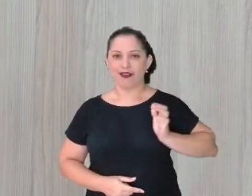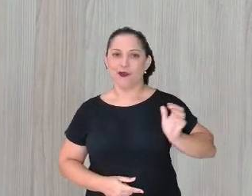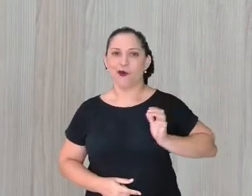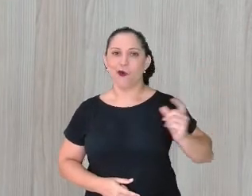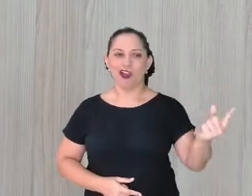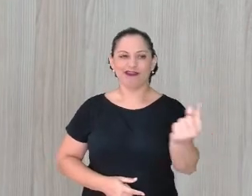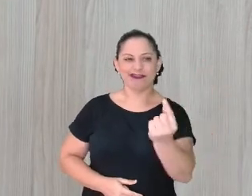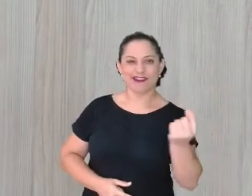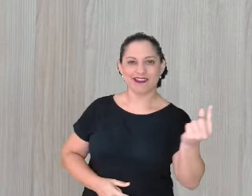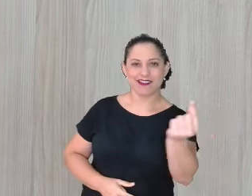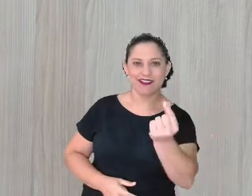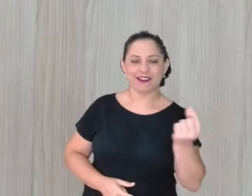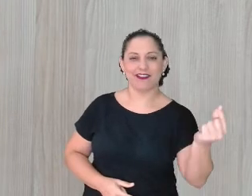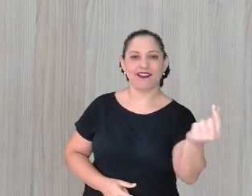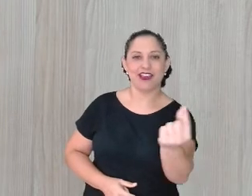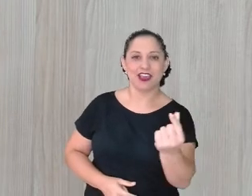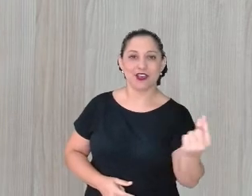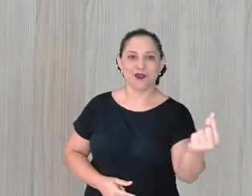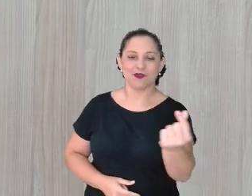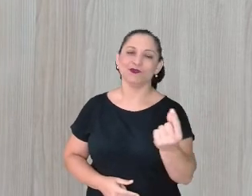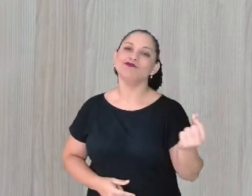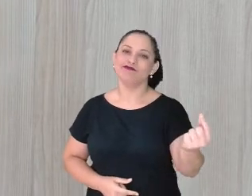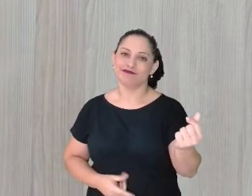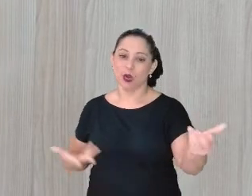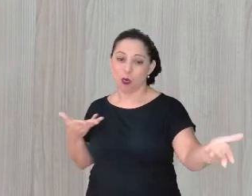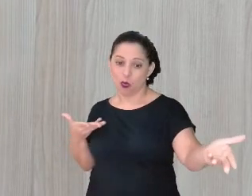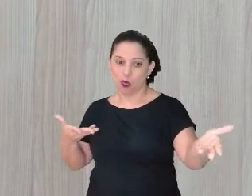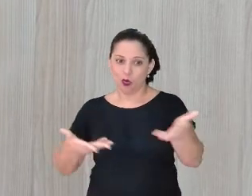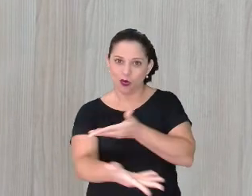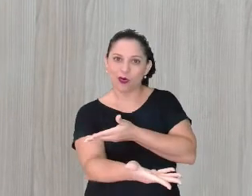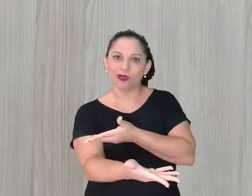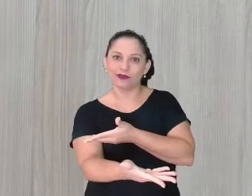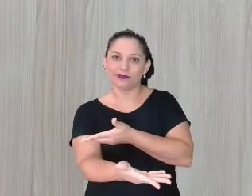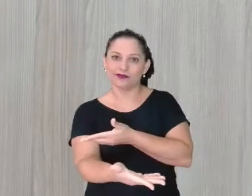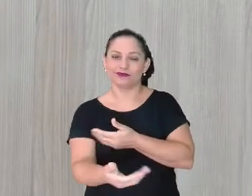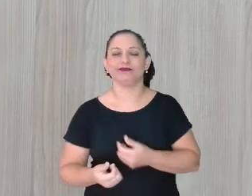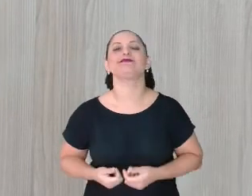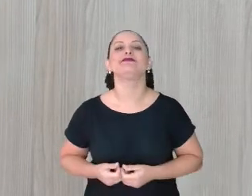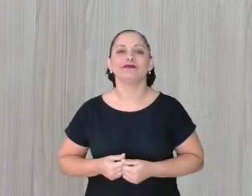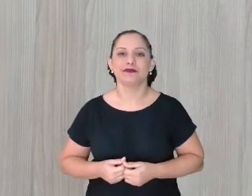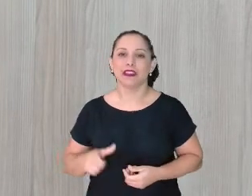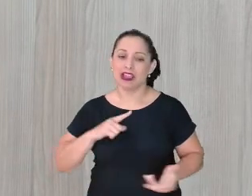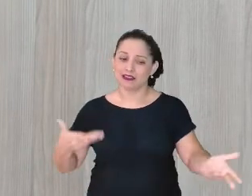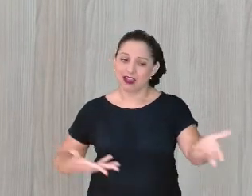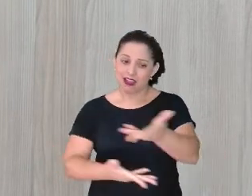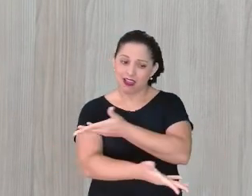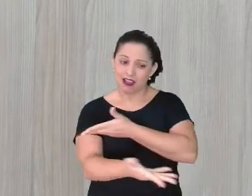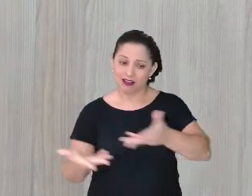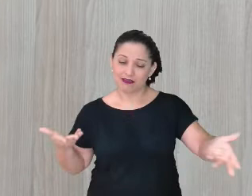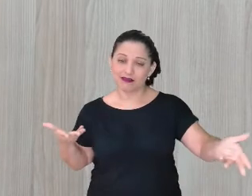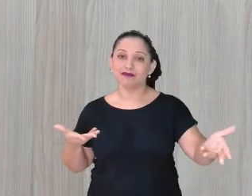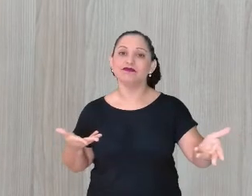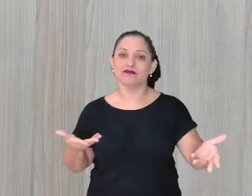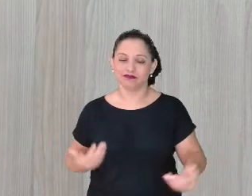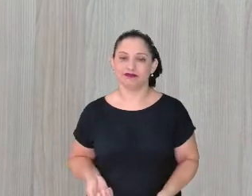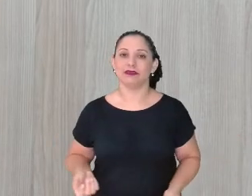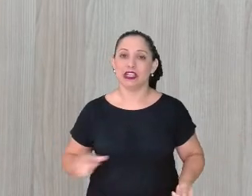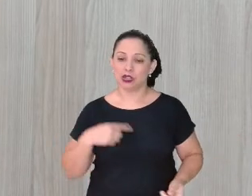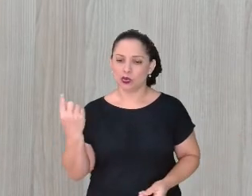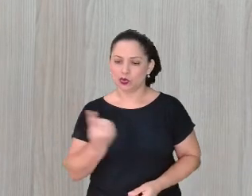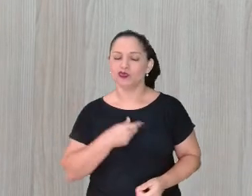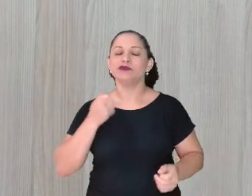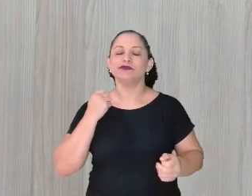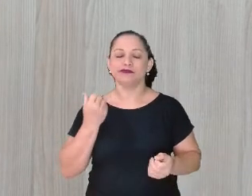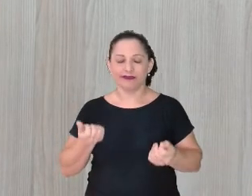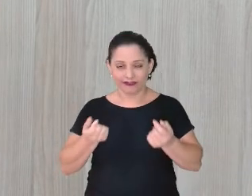os bens, os modos, os meios de produção, né? Então, é essa relação da qual a gente trabalha